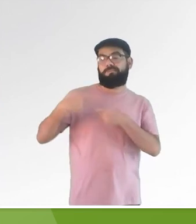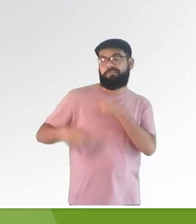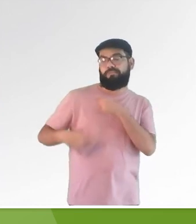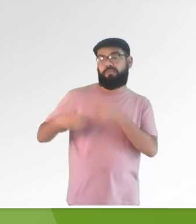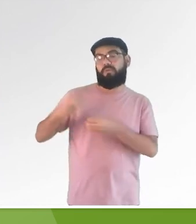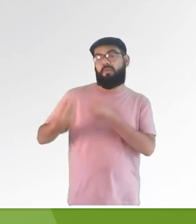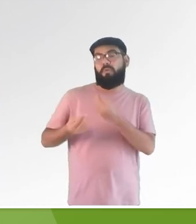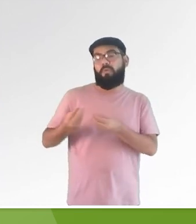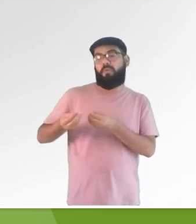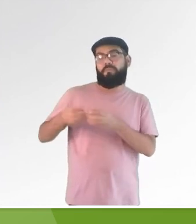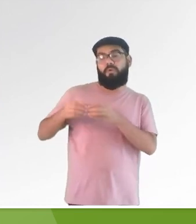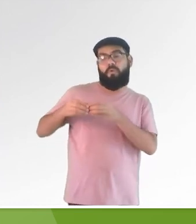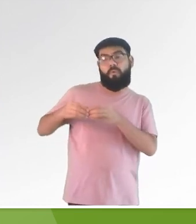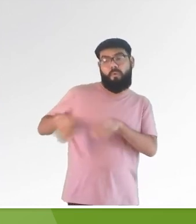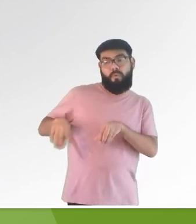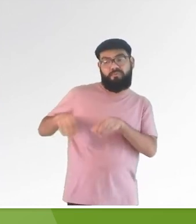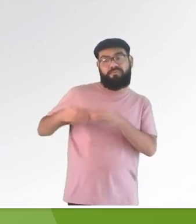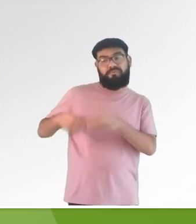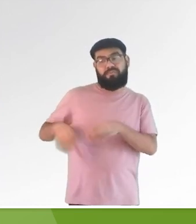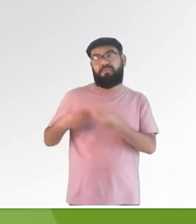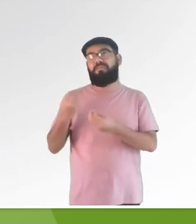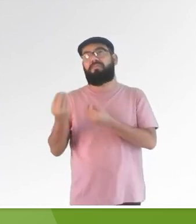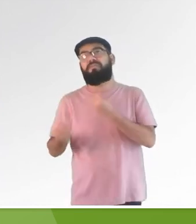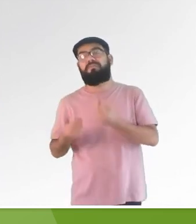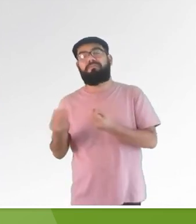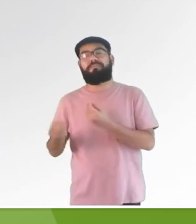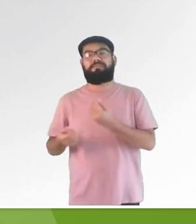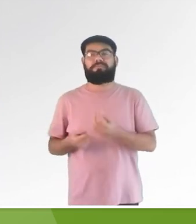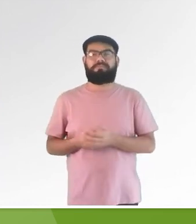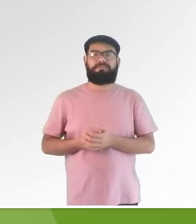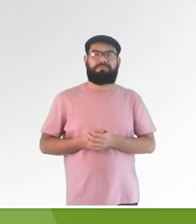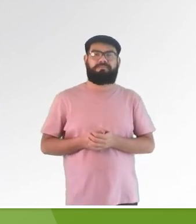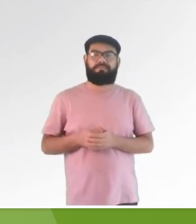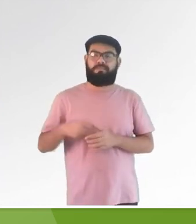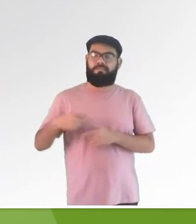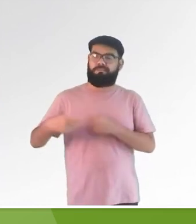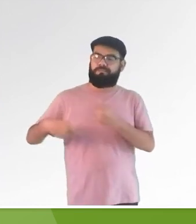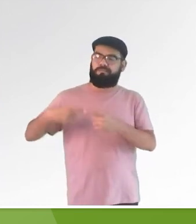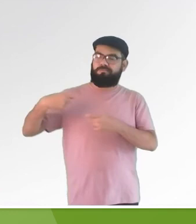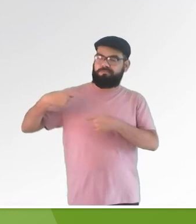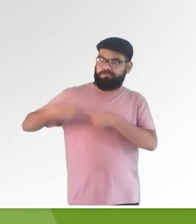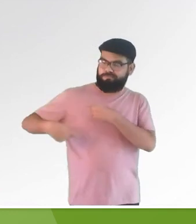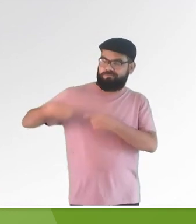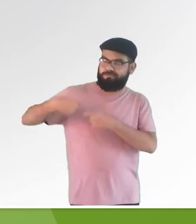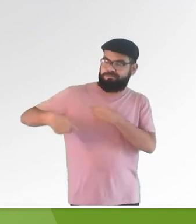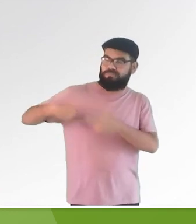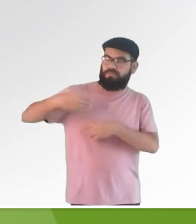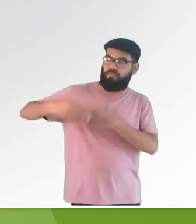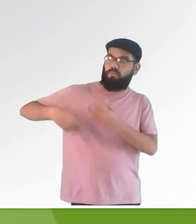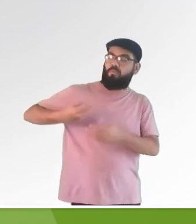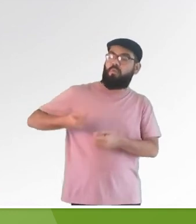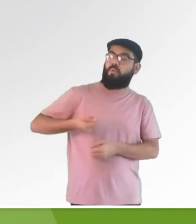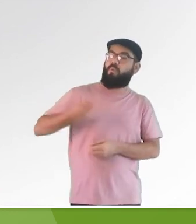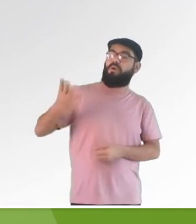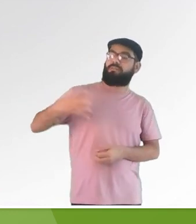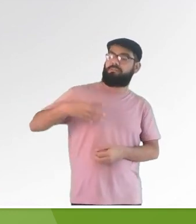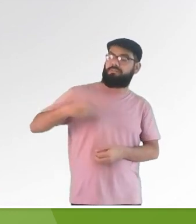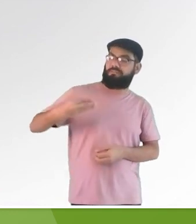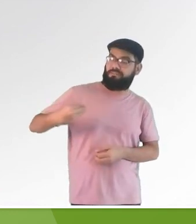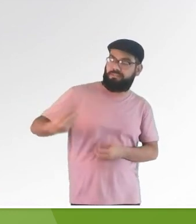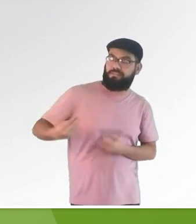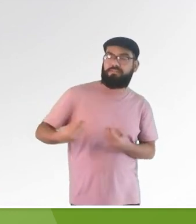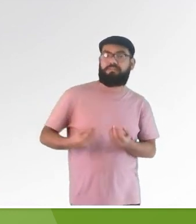longo do ano, quantos ciclos reprodutivos vai ter, quantos filhotes, se no momento